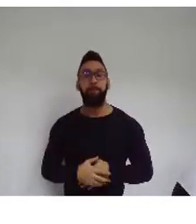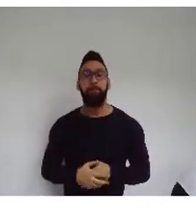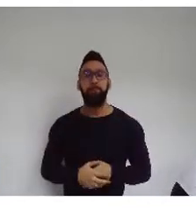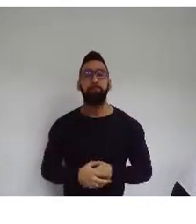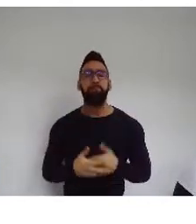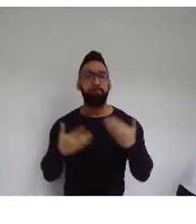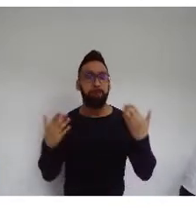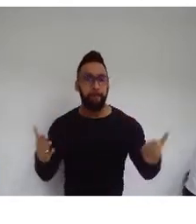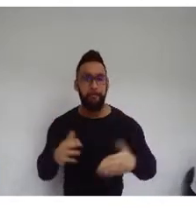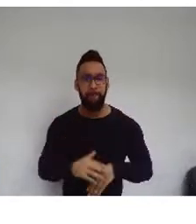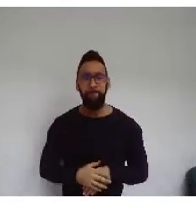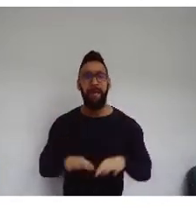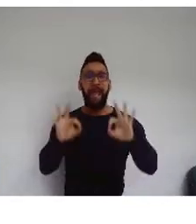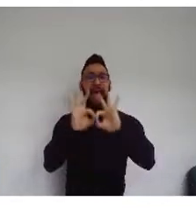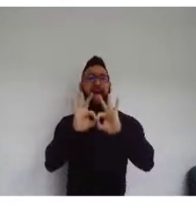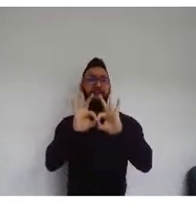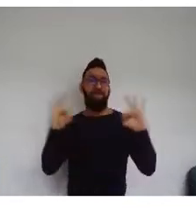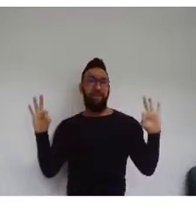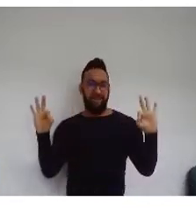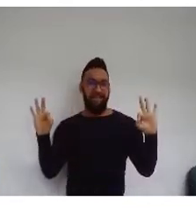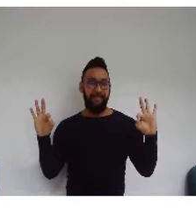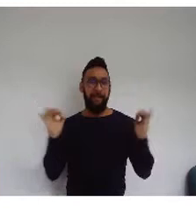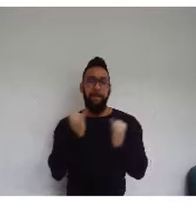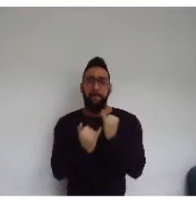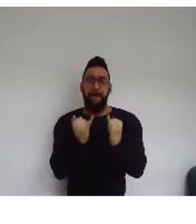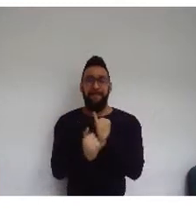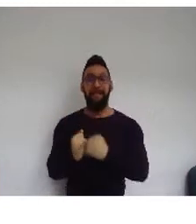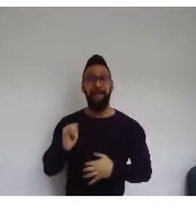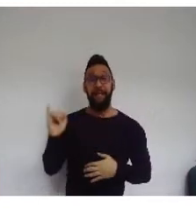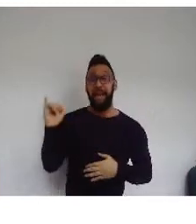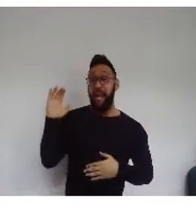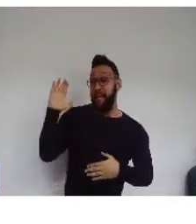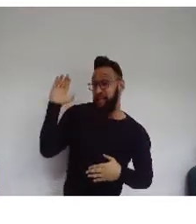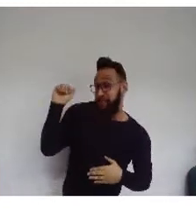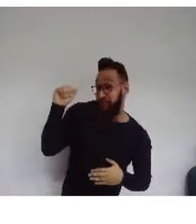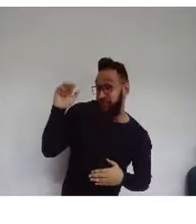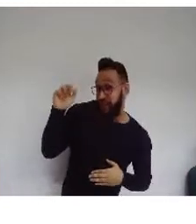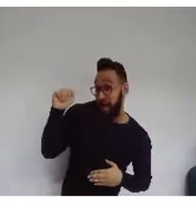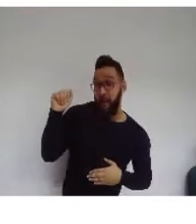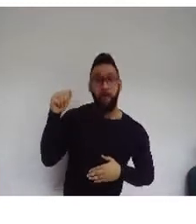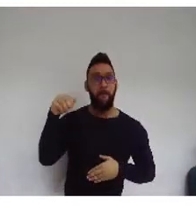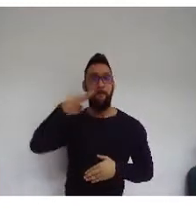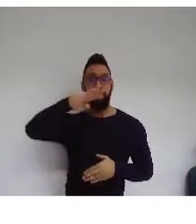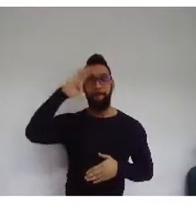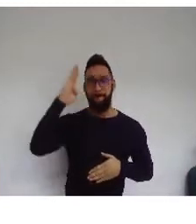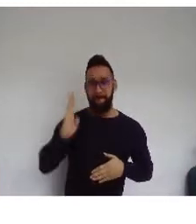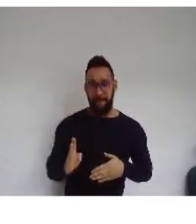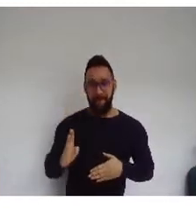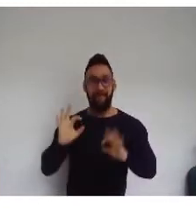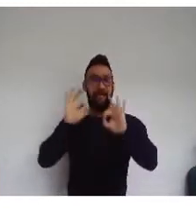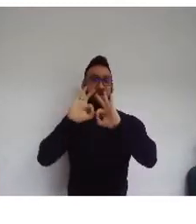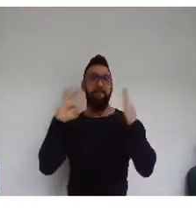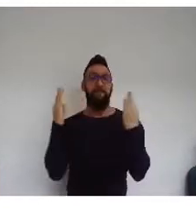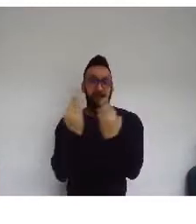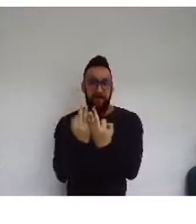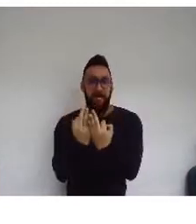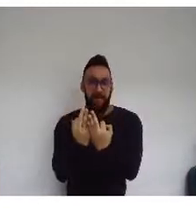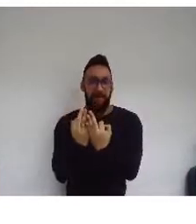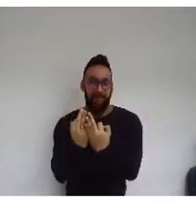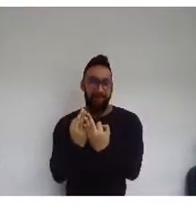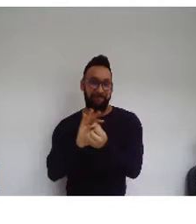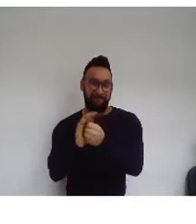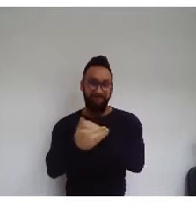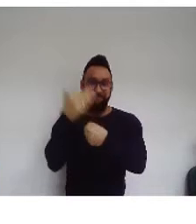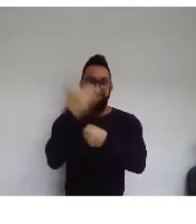tchau, pátria e família. Um jogo de palavras com muito humor, né, e muito irônico, para a máxima fascista, que